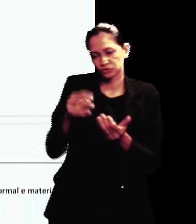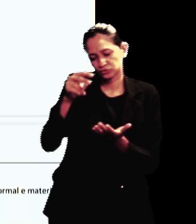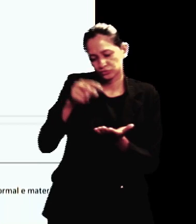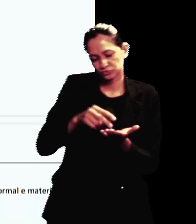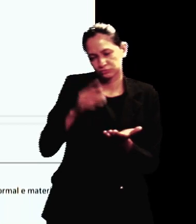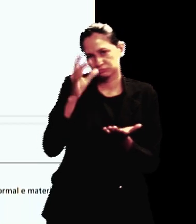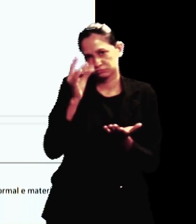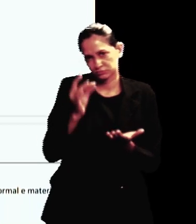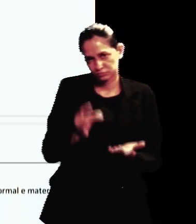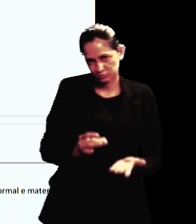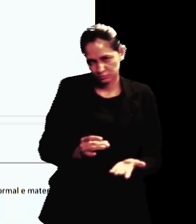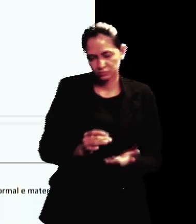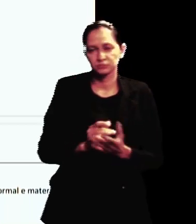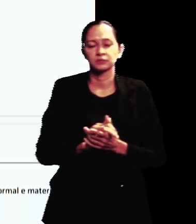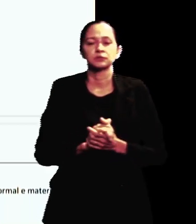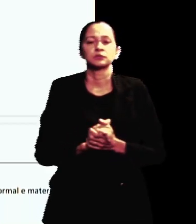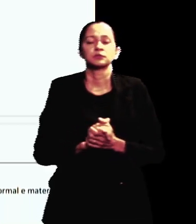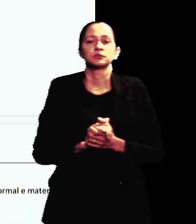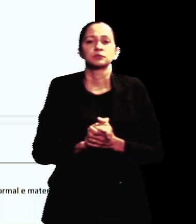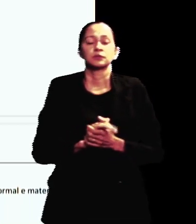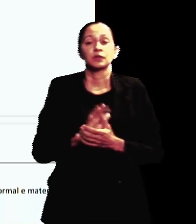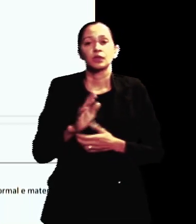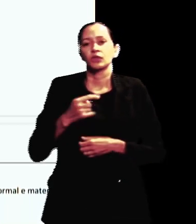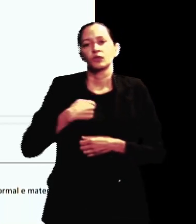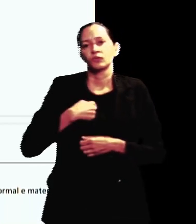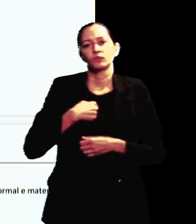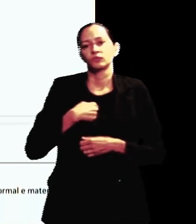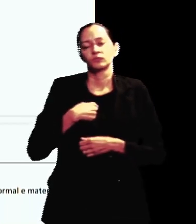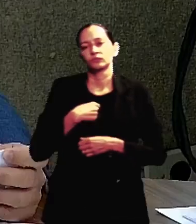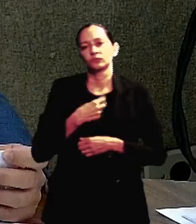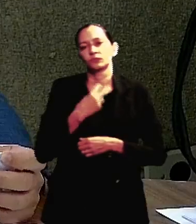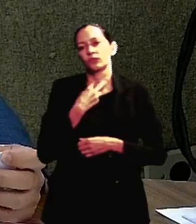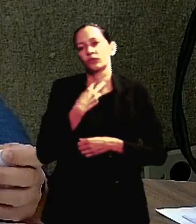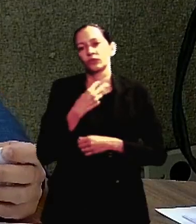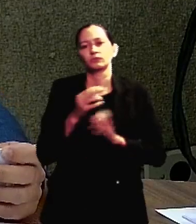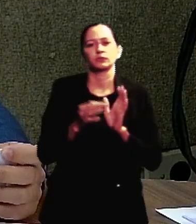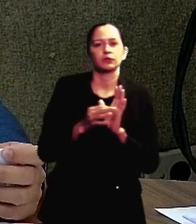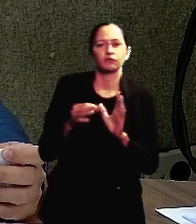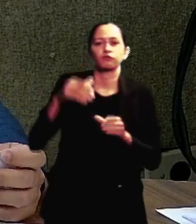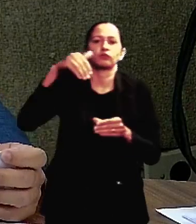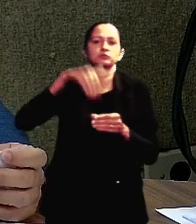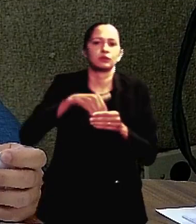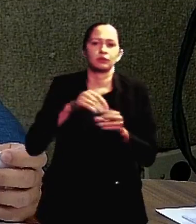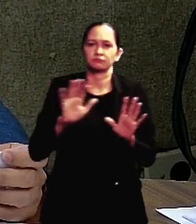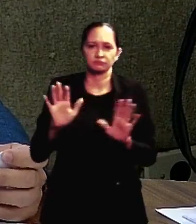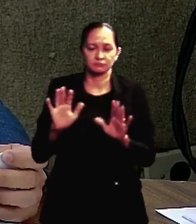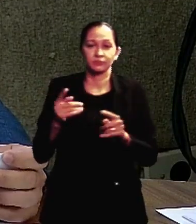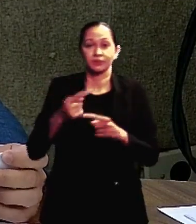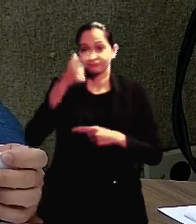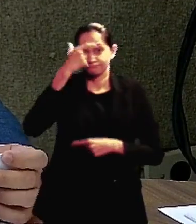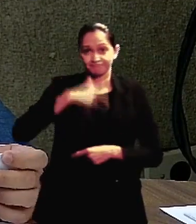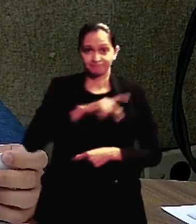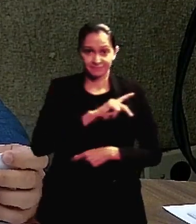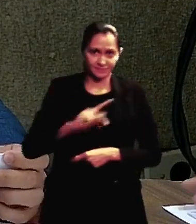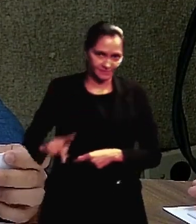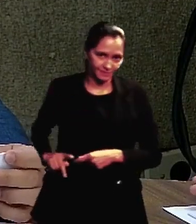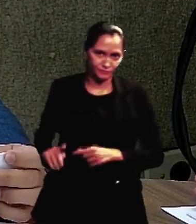mesmo não sendo possível a minha votação no referido projeto, por estar na presidência dessa